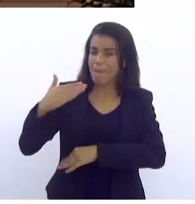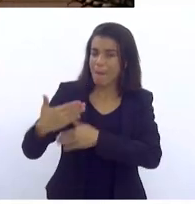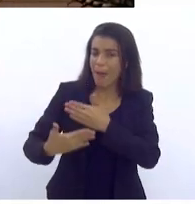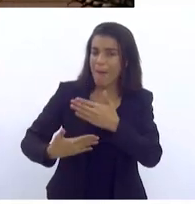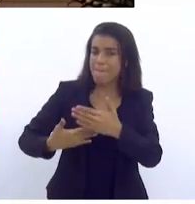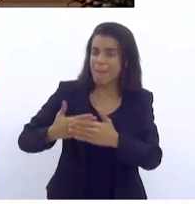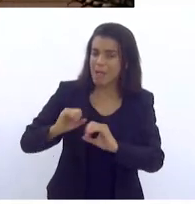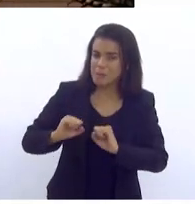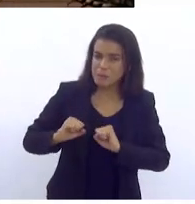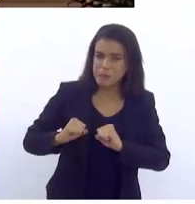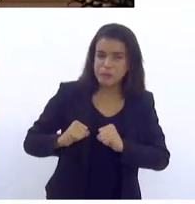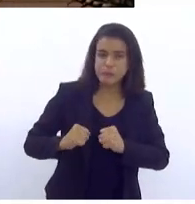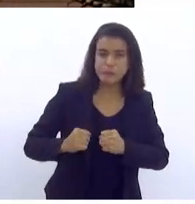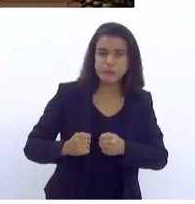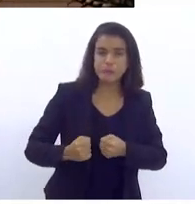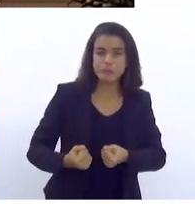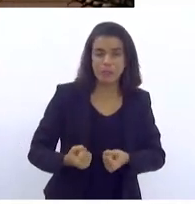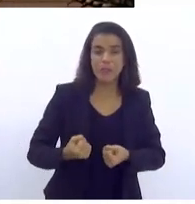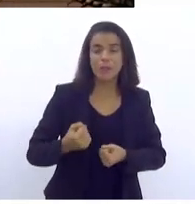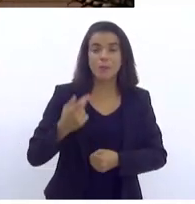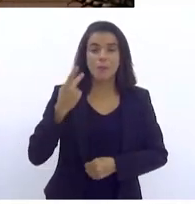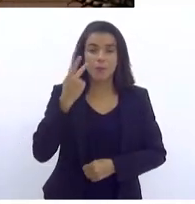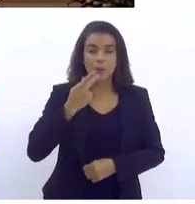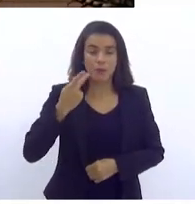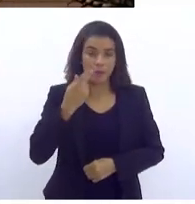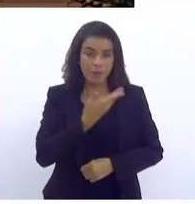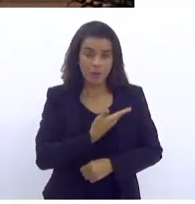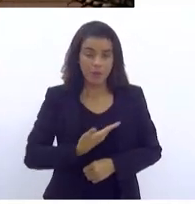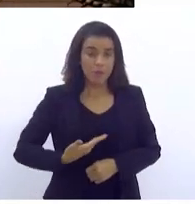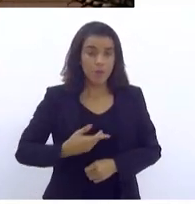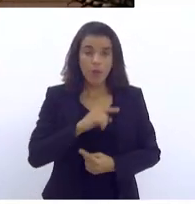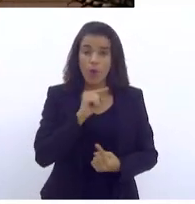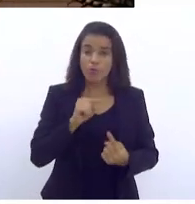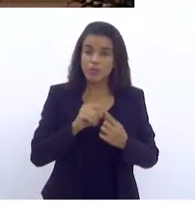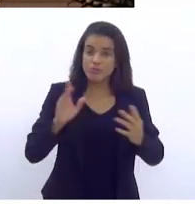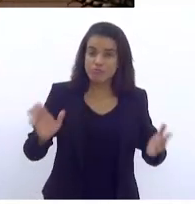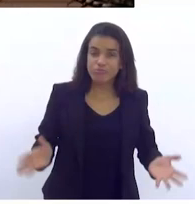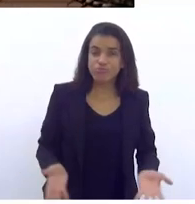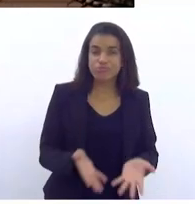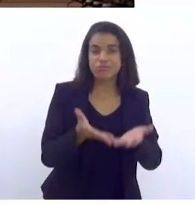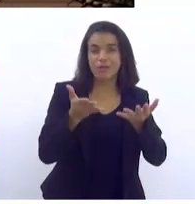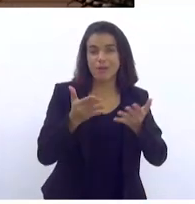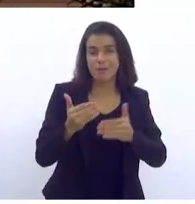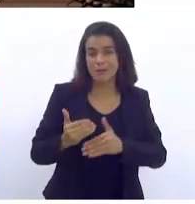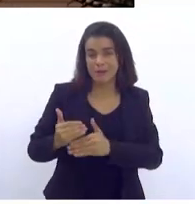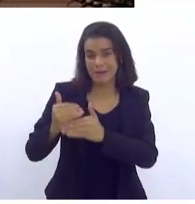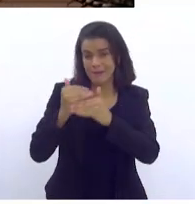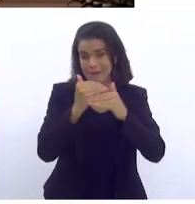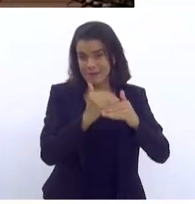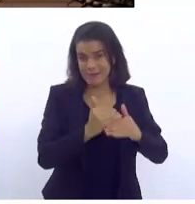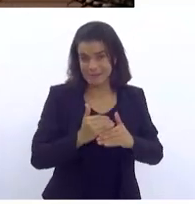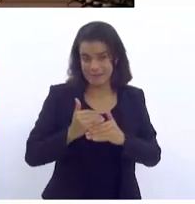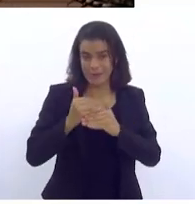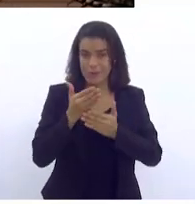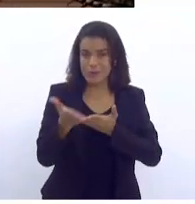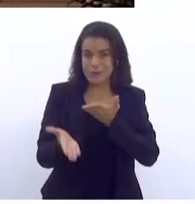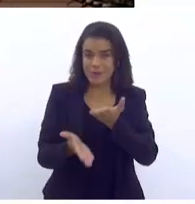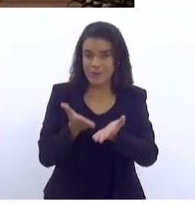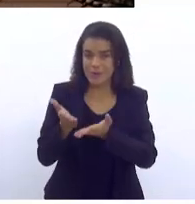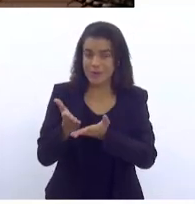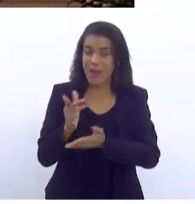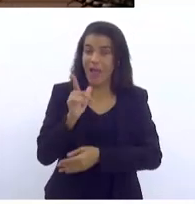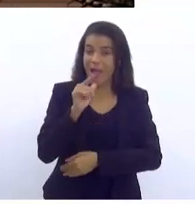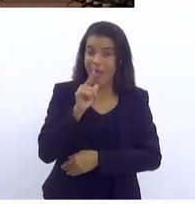esforçando né em termos de política pública para promover a universalização dos serviços levar água e esgoto